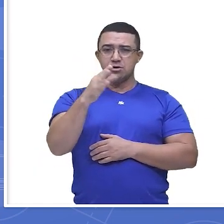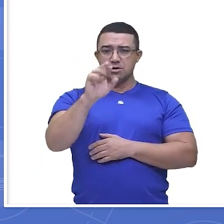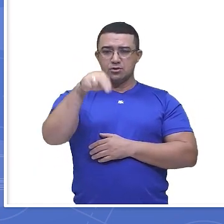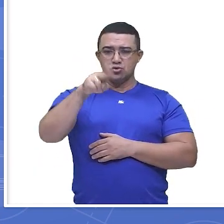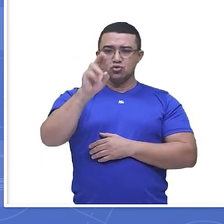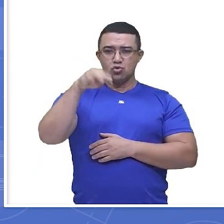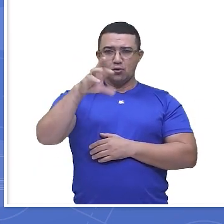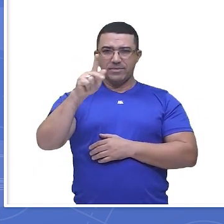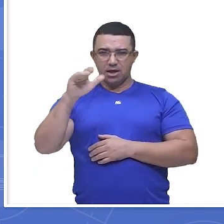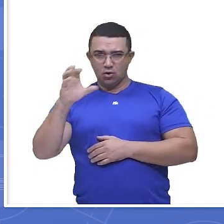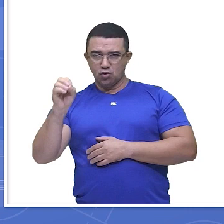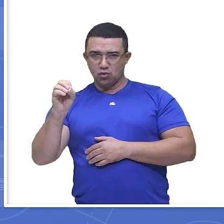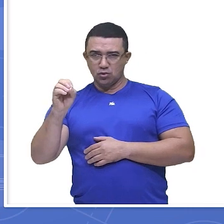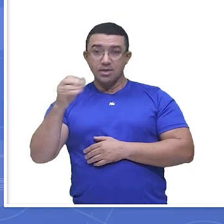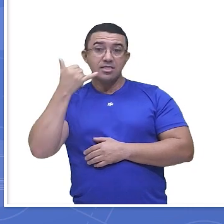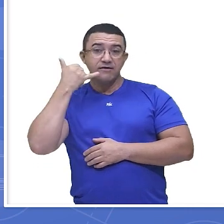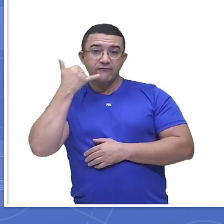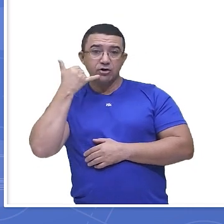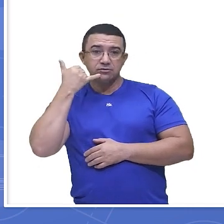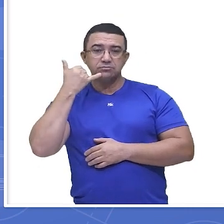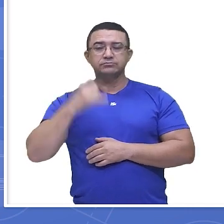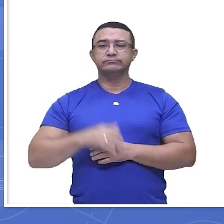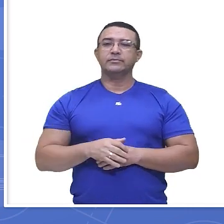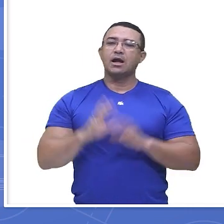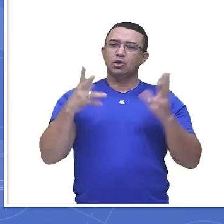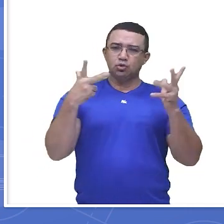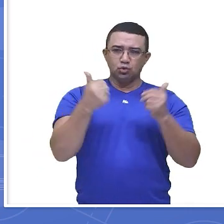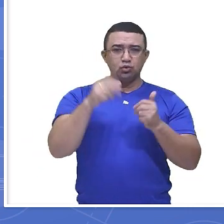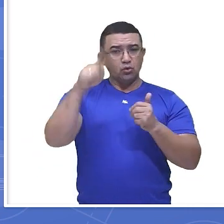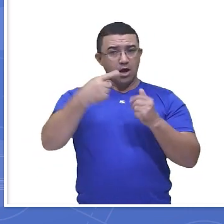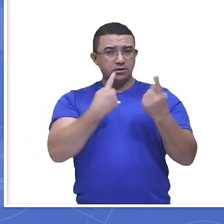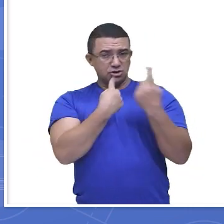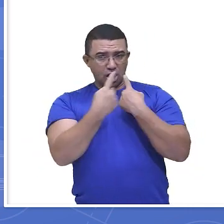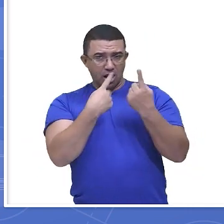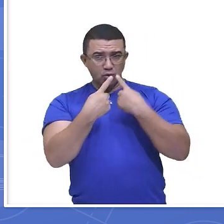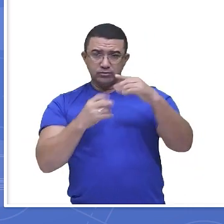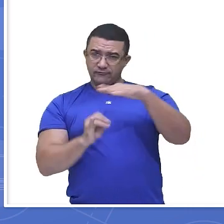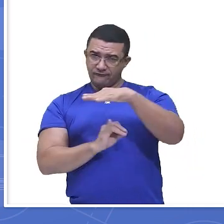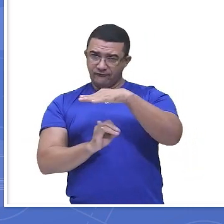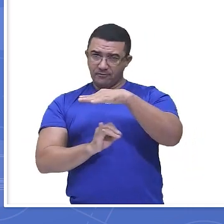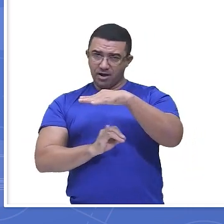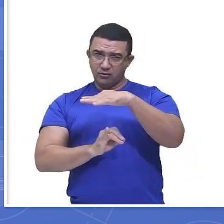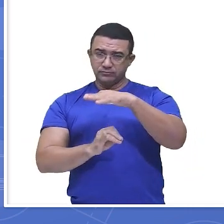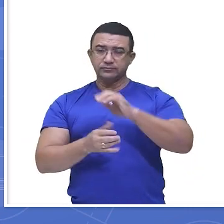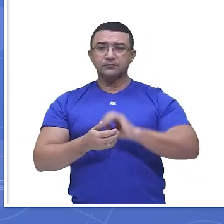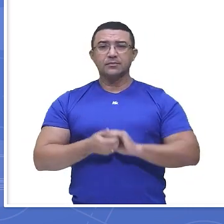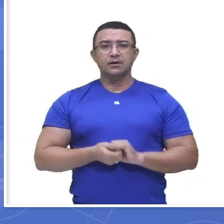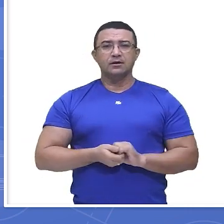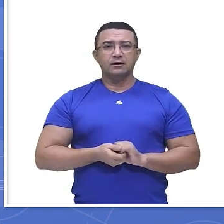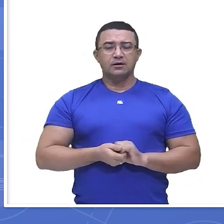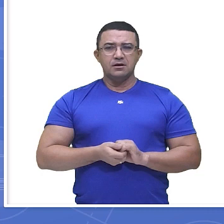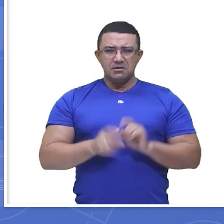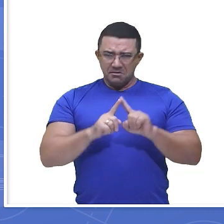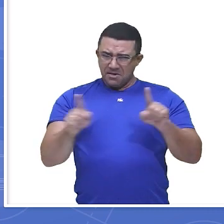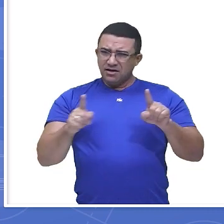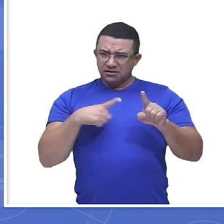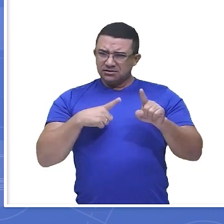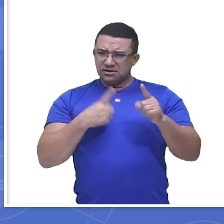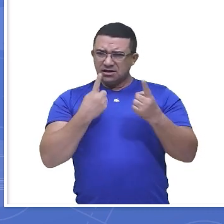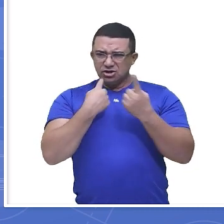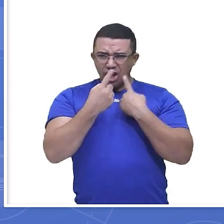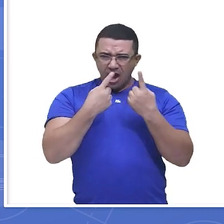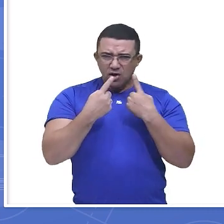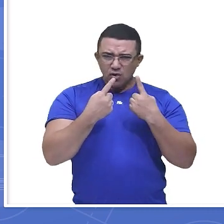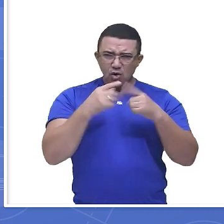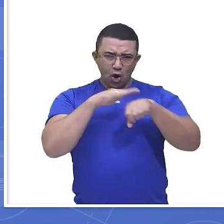ok? Mas tudo isso faz parte do diálogo informal. Professor, e o diálogo formal tem diferença? Tem, porque nós